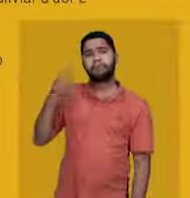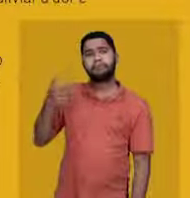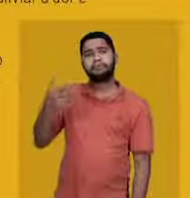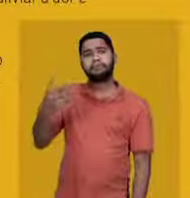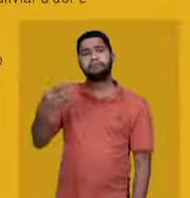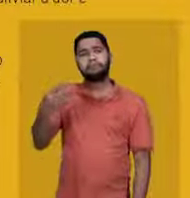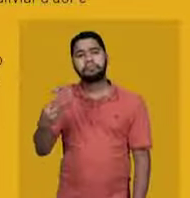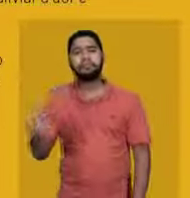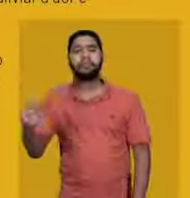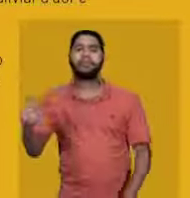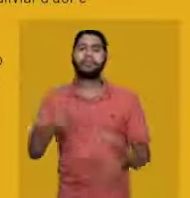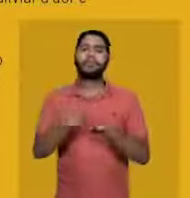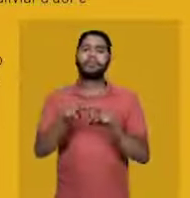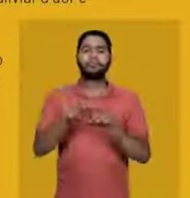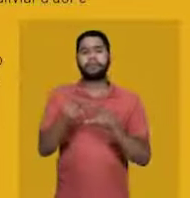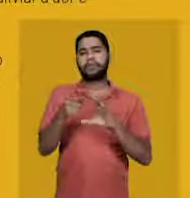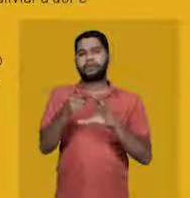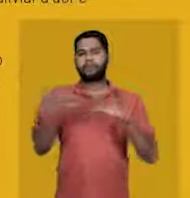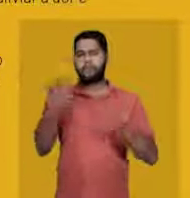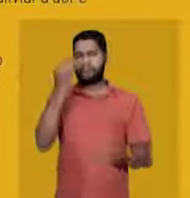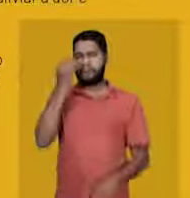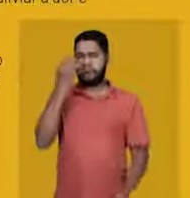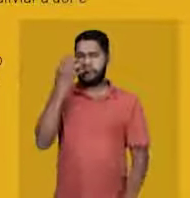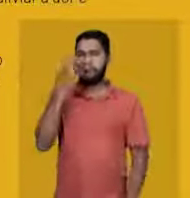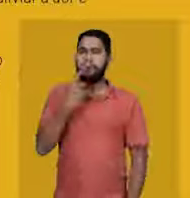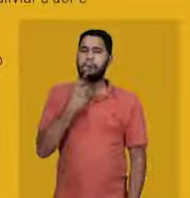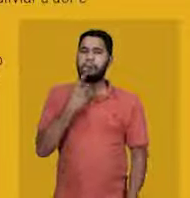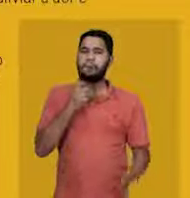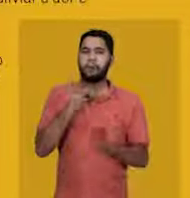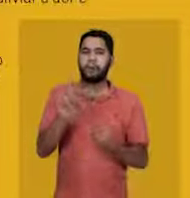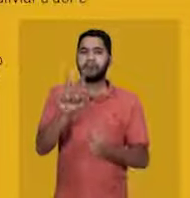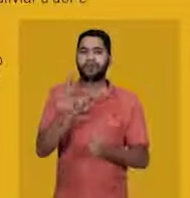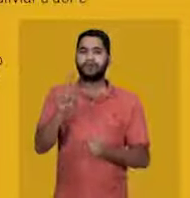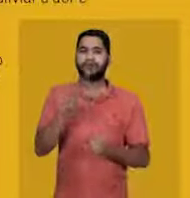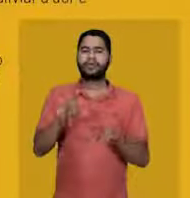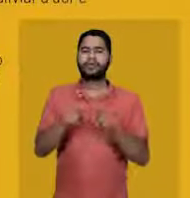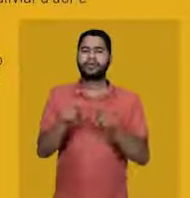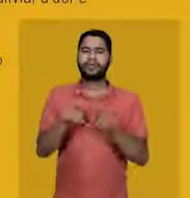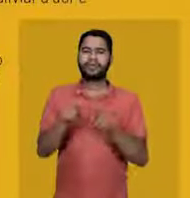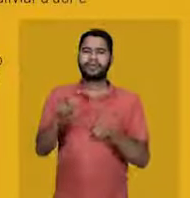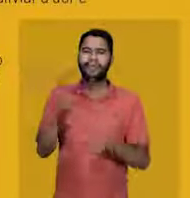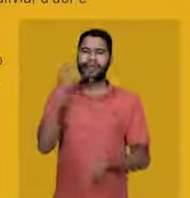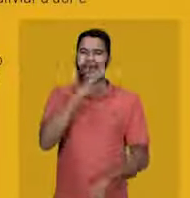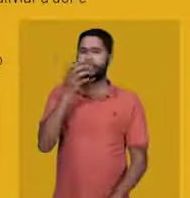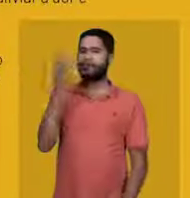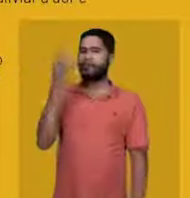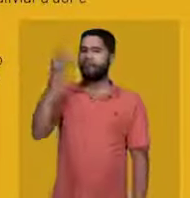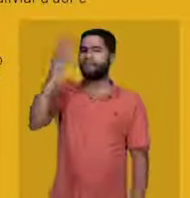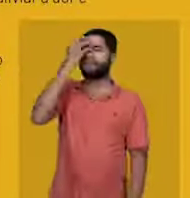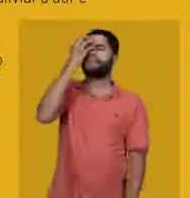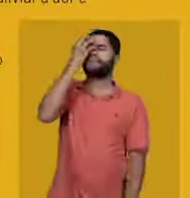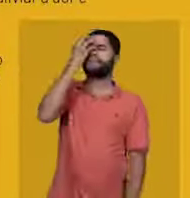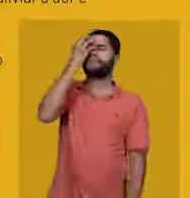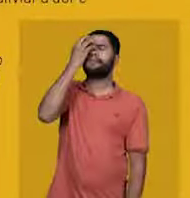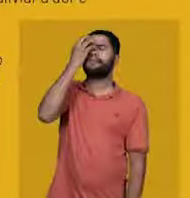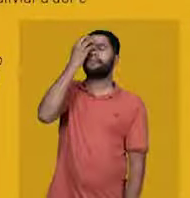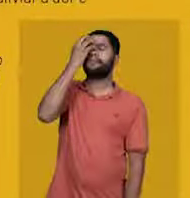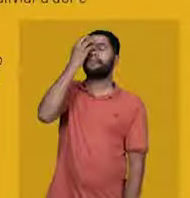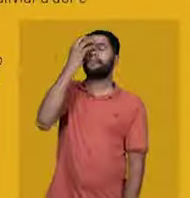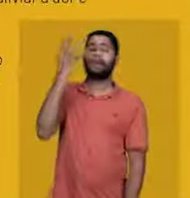o aspecto ali de inchaço, tudo, de vermelhidão, você pode usar a compressa quente na pálpebra para aliviar a dor